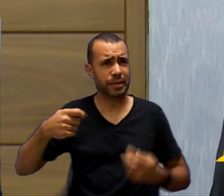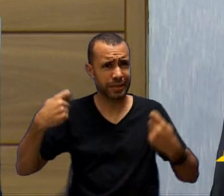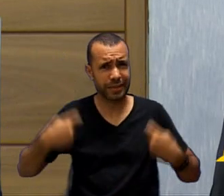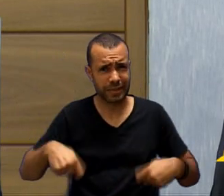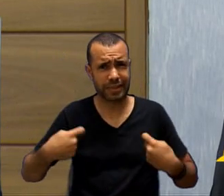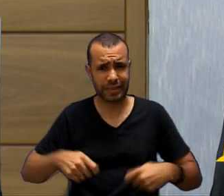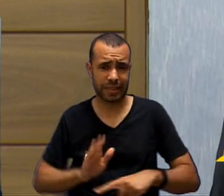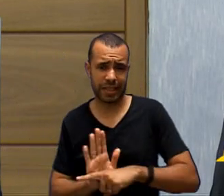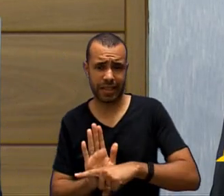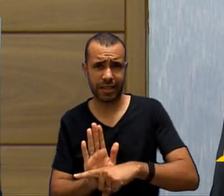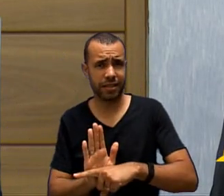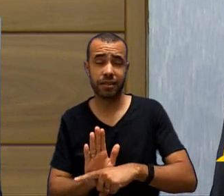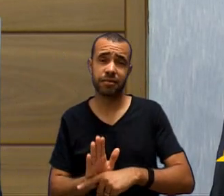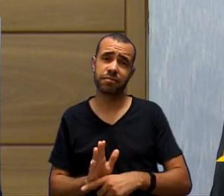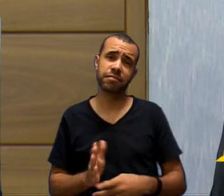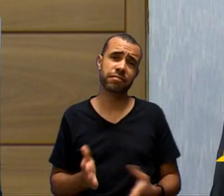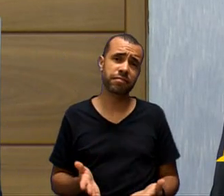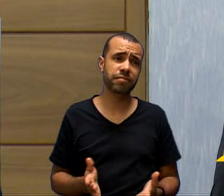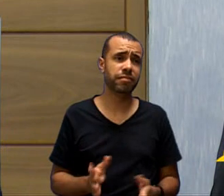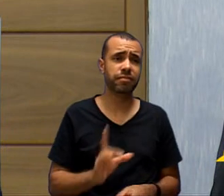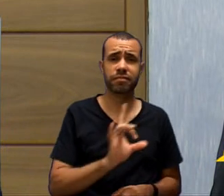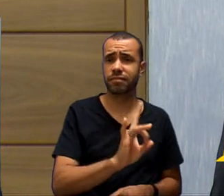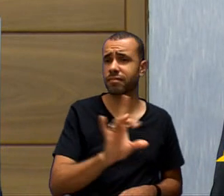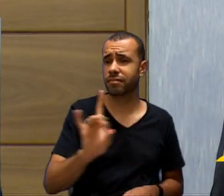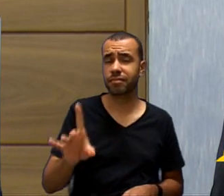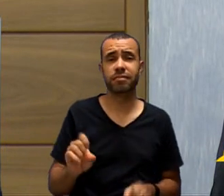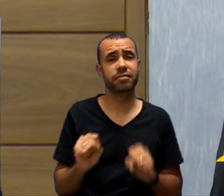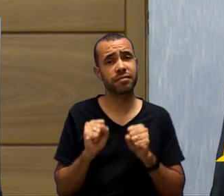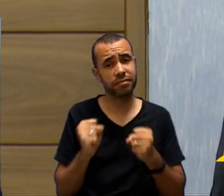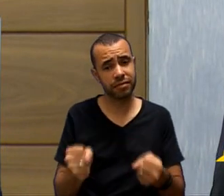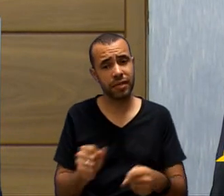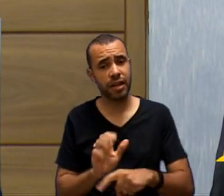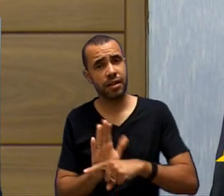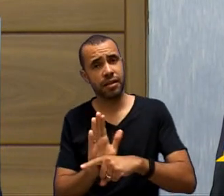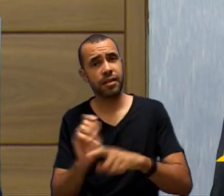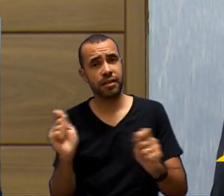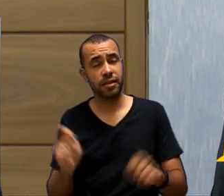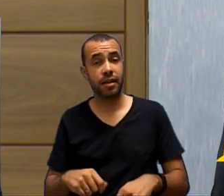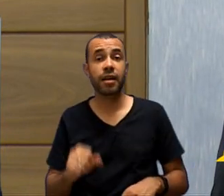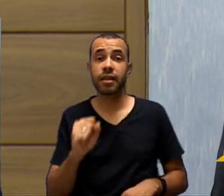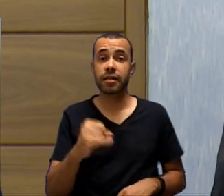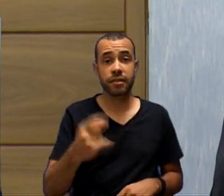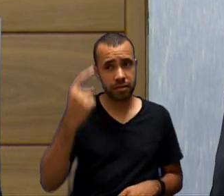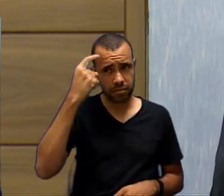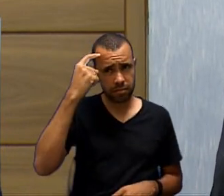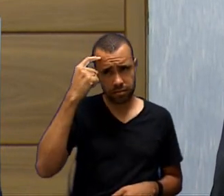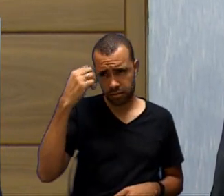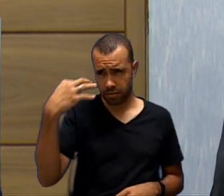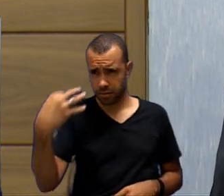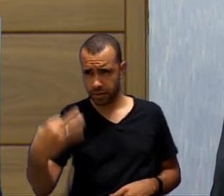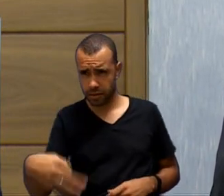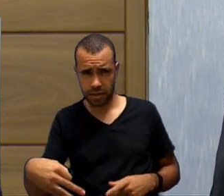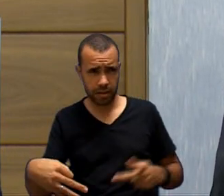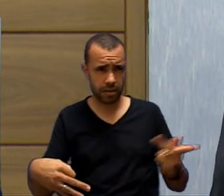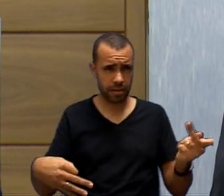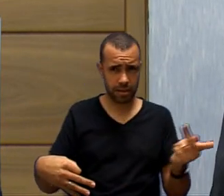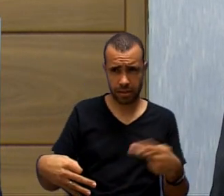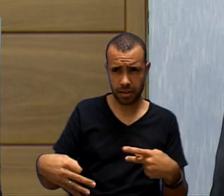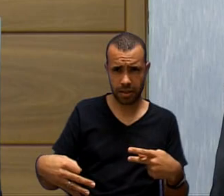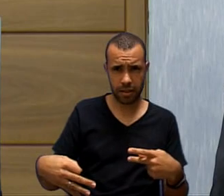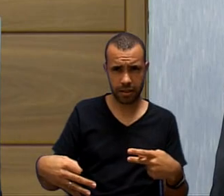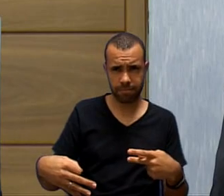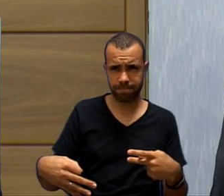para que a gente possa dar a nossa contribuição. Tendo consciência do certo e do errado e